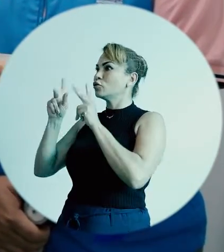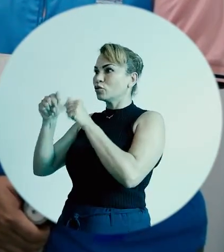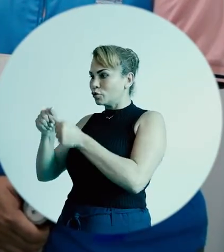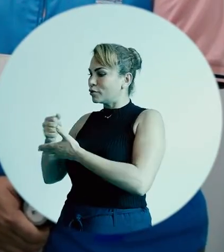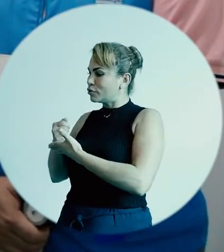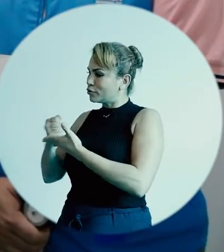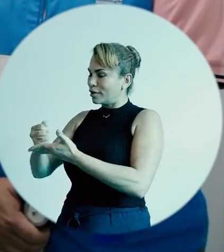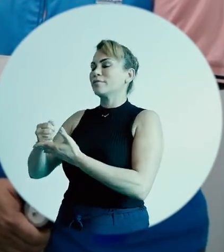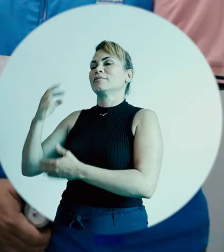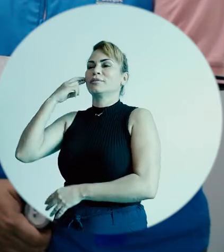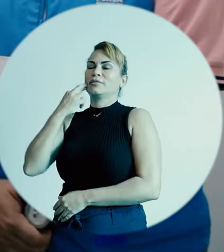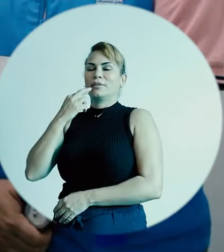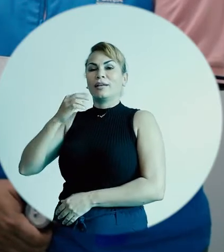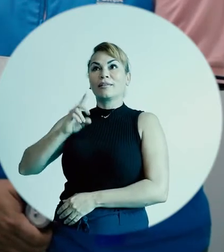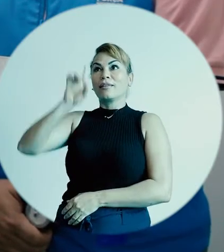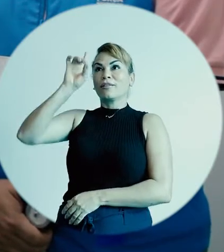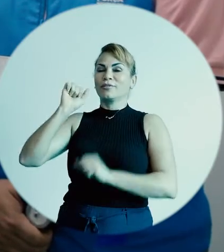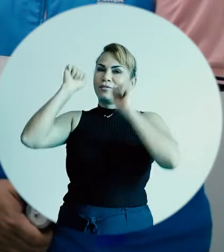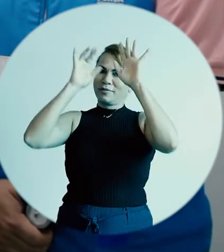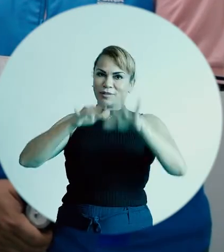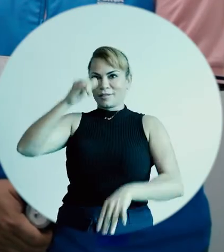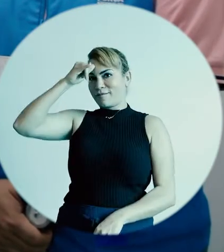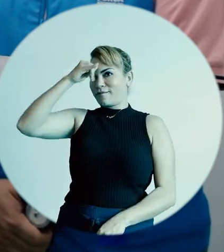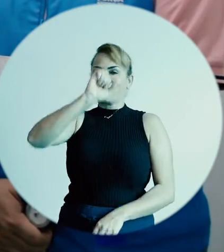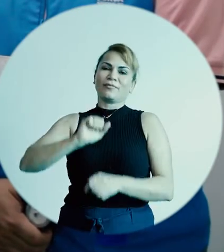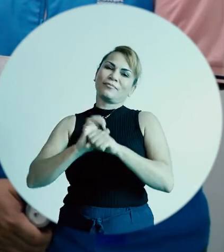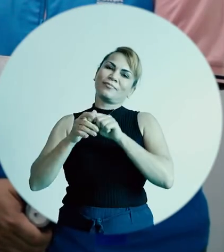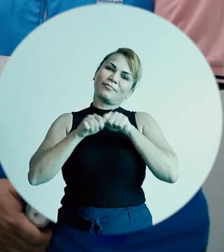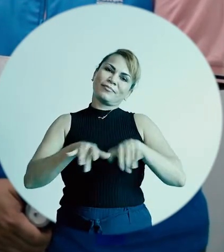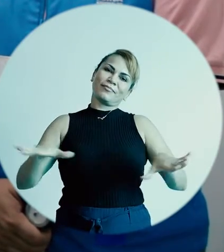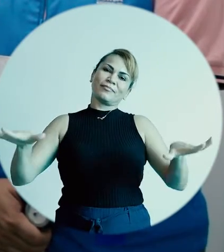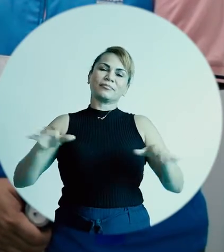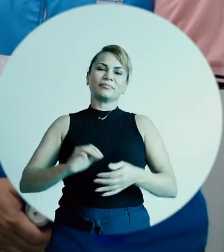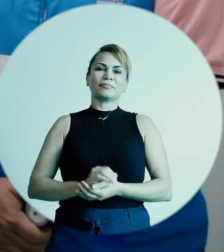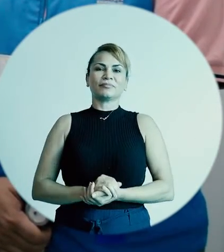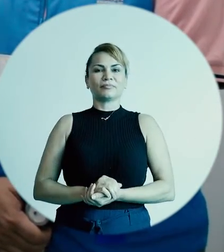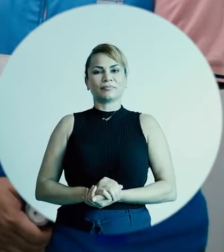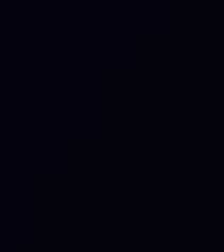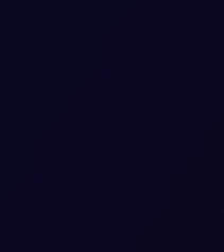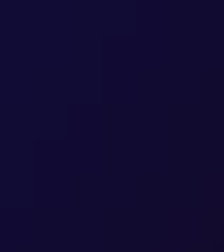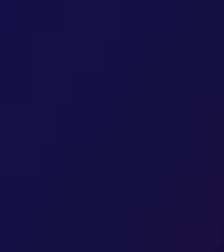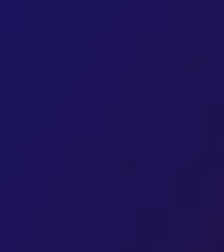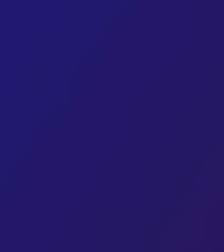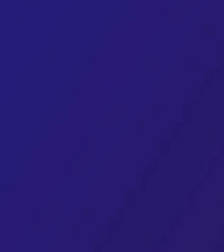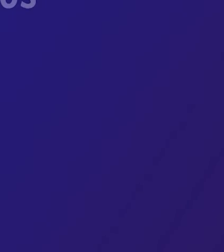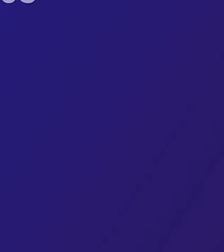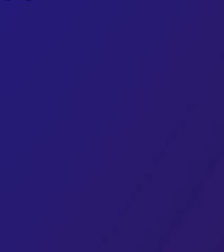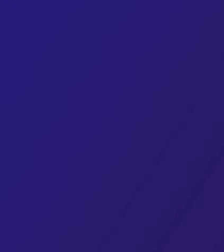vocês o que vocês têm feito pelo estado de Rondônia. Que Deus nos abençoe e nos livre dessa pandemia.